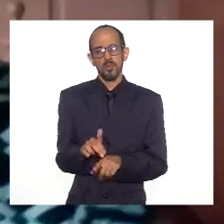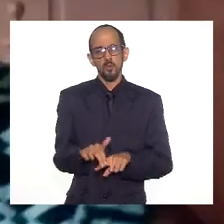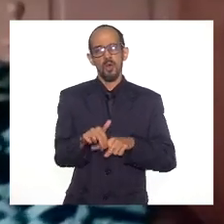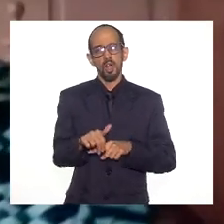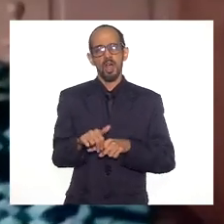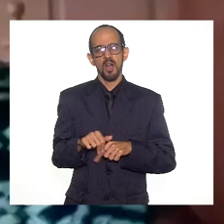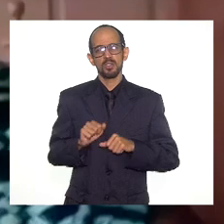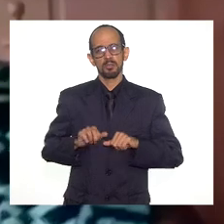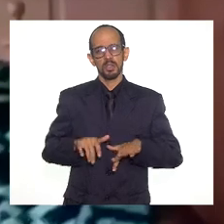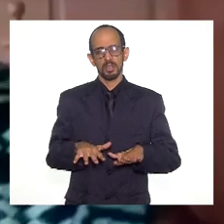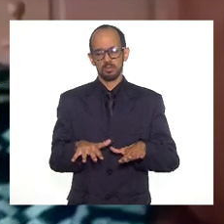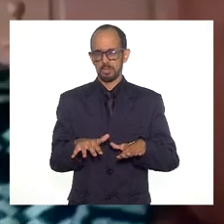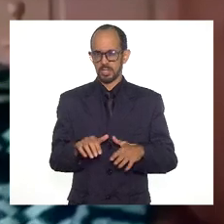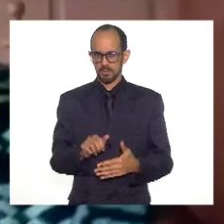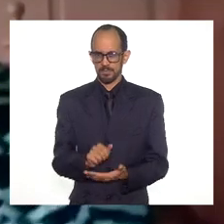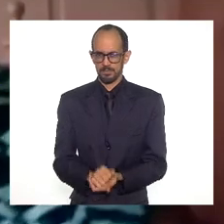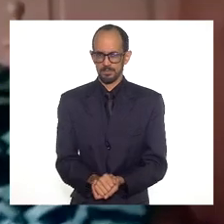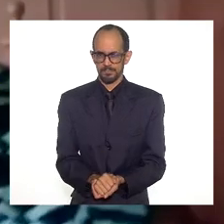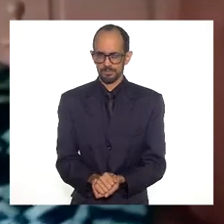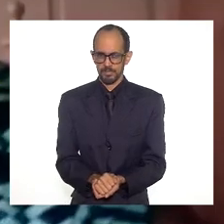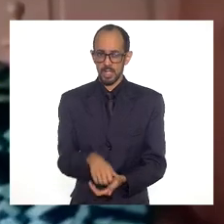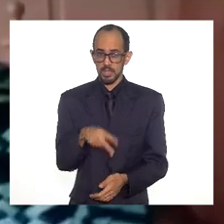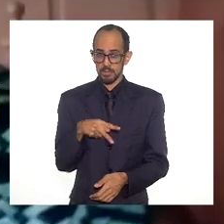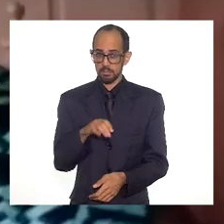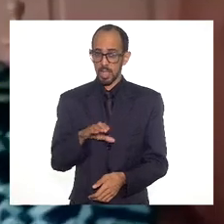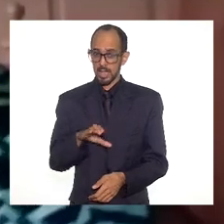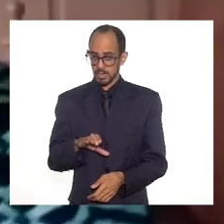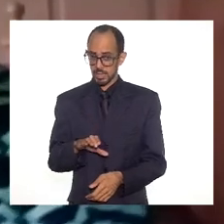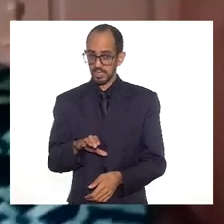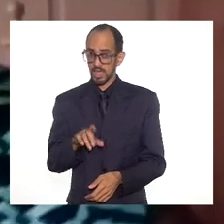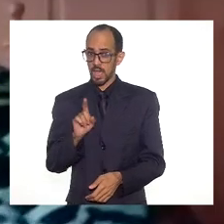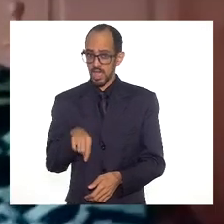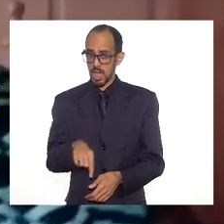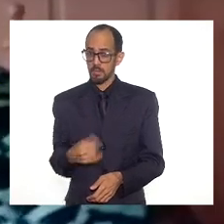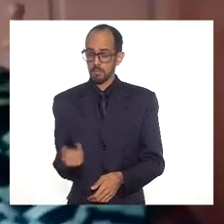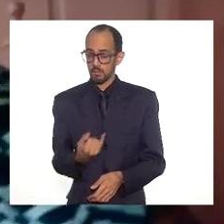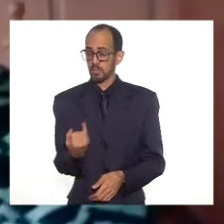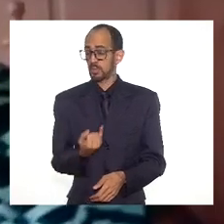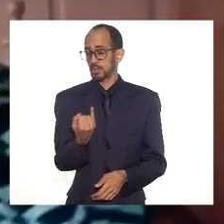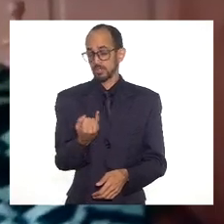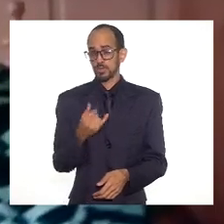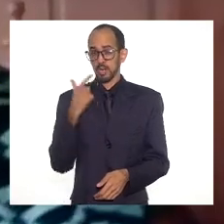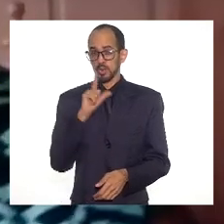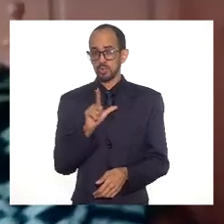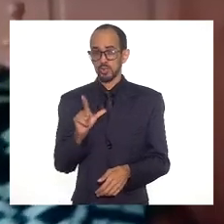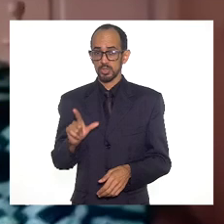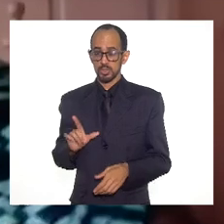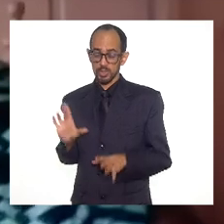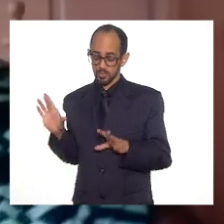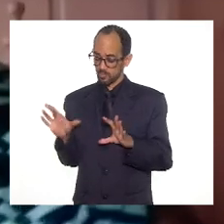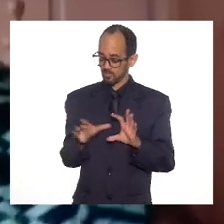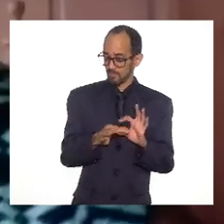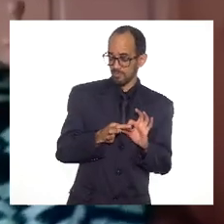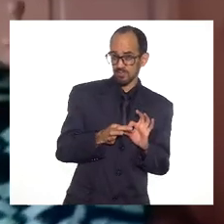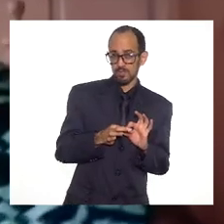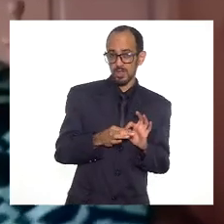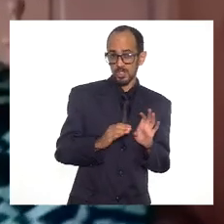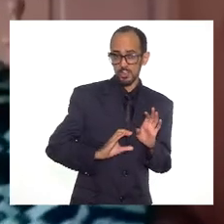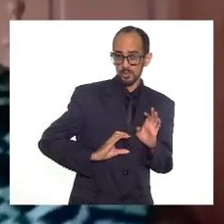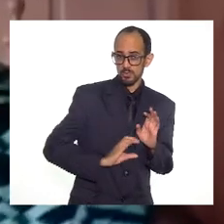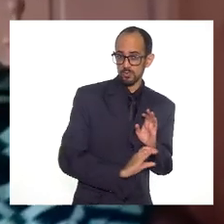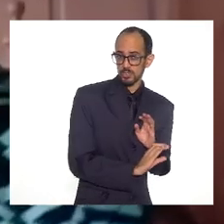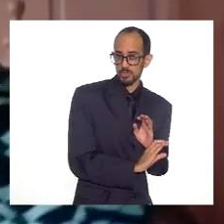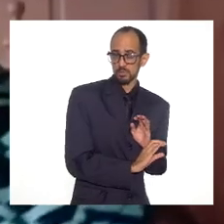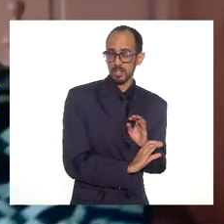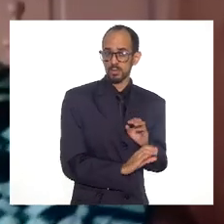Então, essa PEC ela é importante para garantir lastreamento e investimento, né, em setores importantes